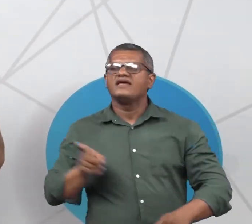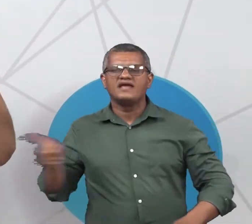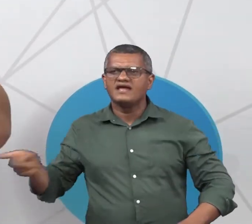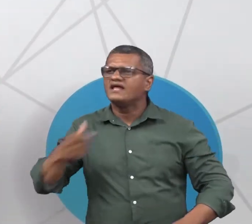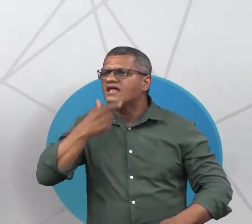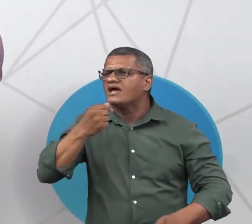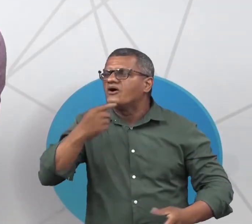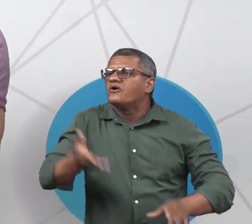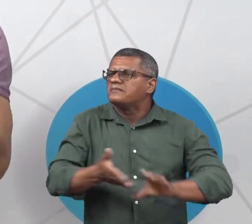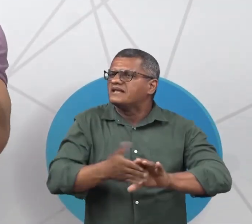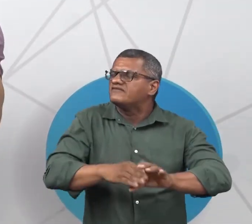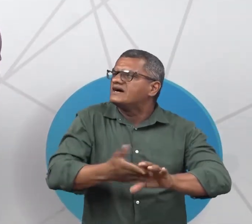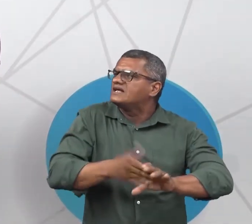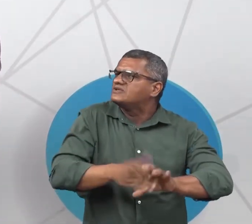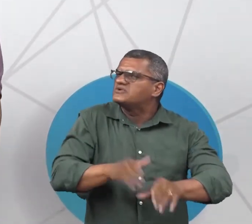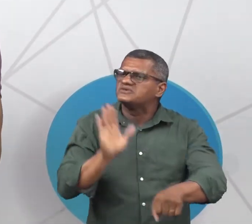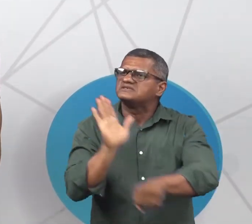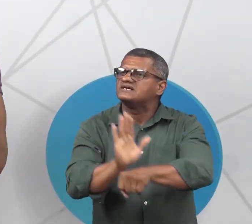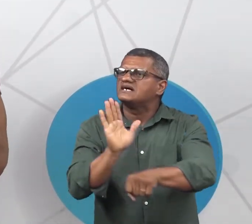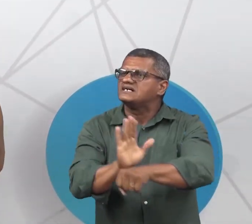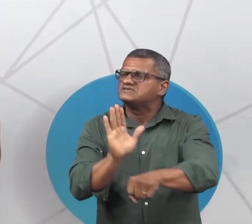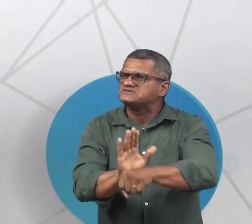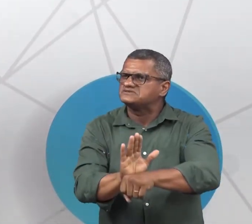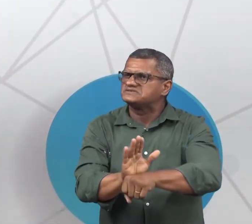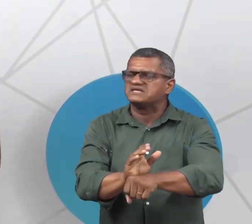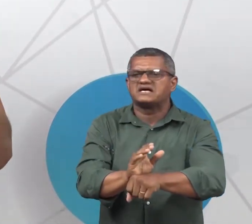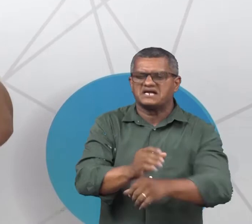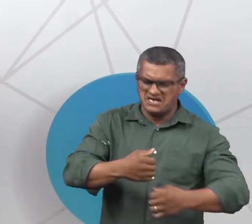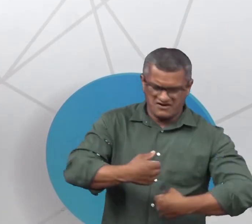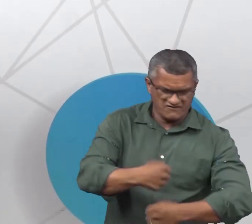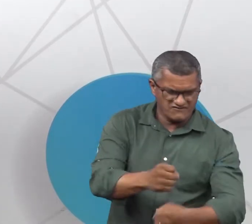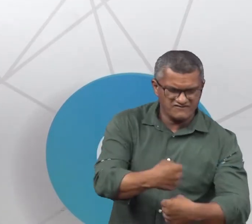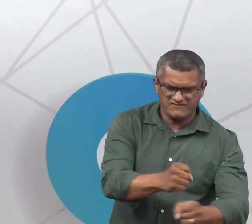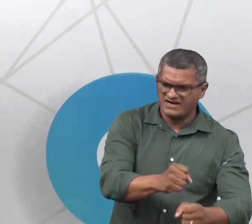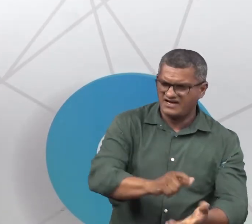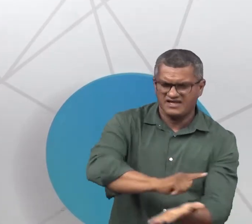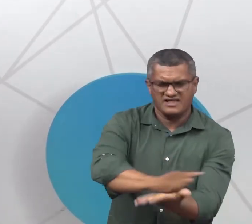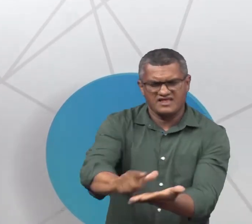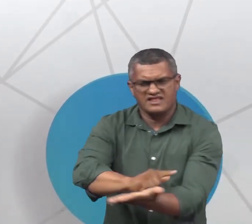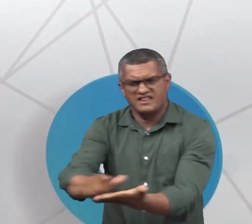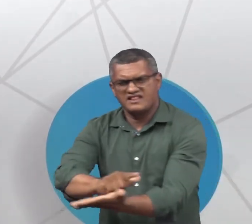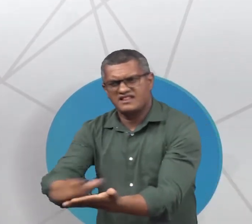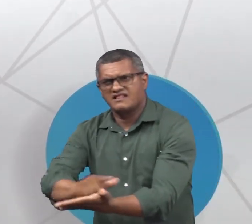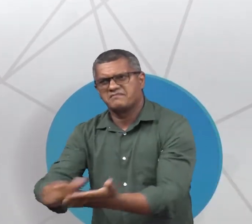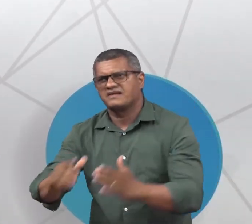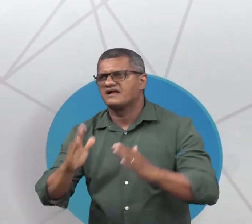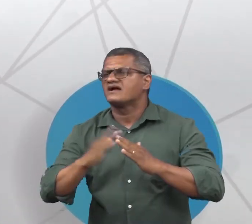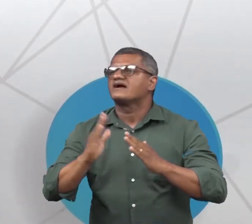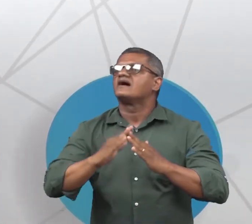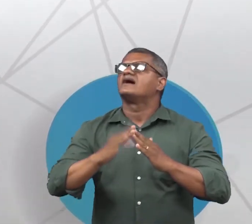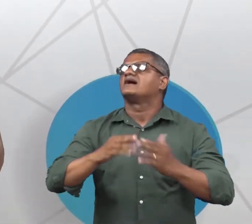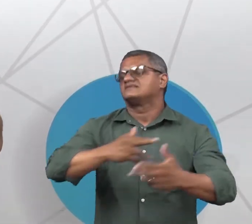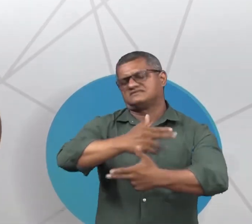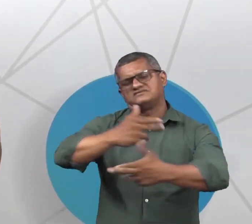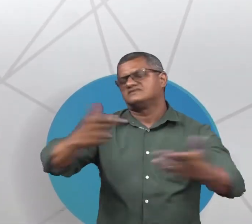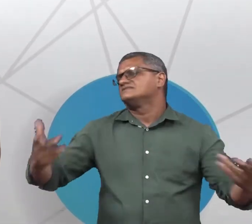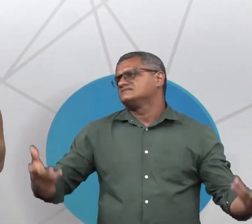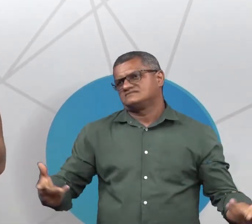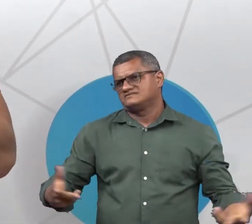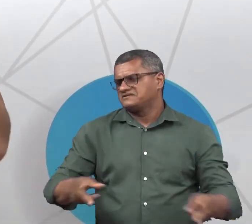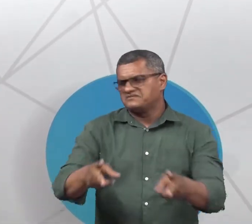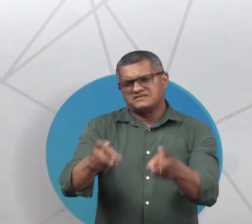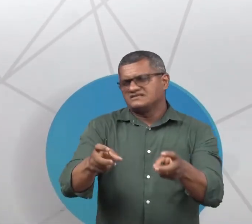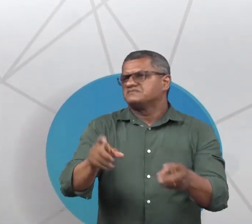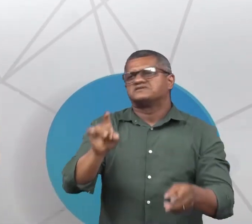louça, ajudar na tarefa de varrer, limpar a casa e etc, etc.